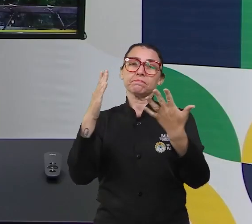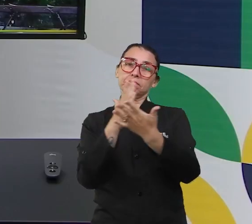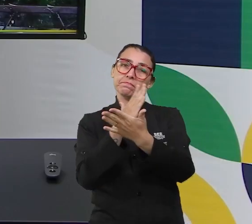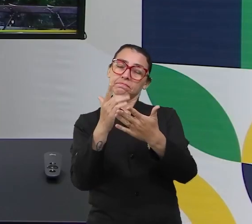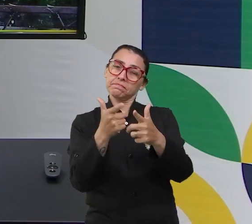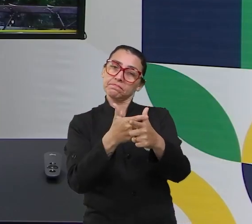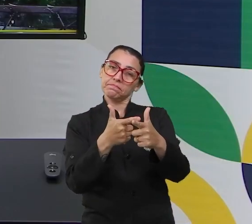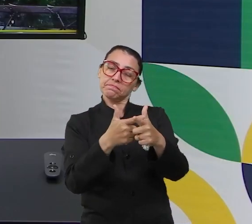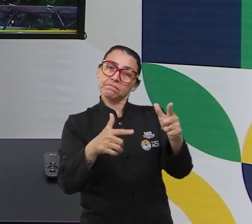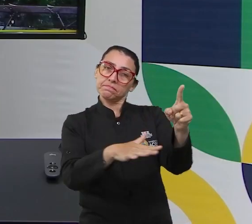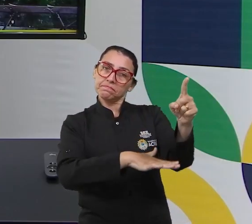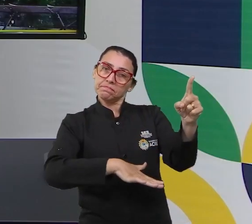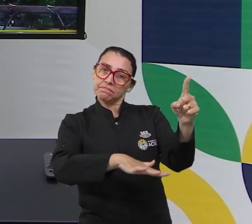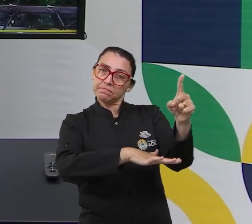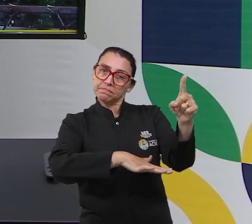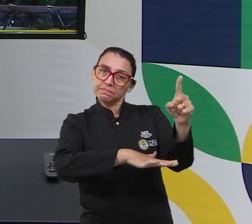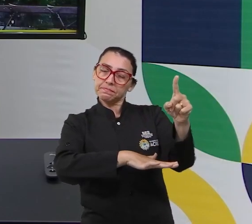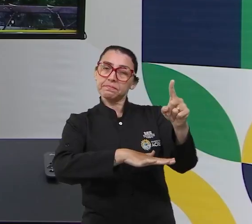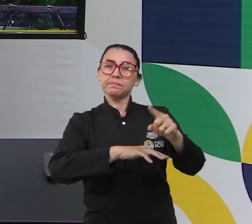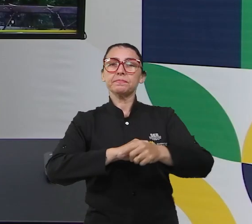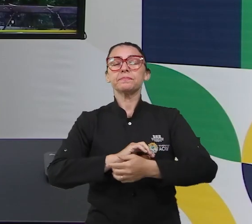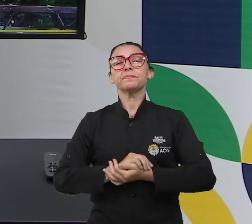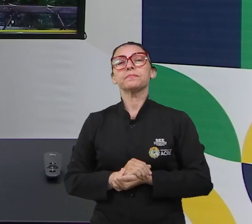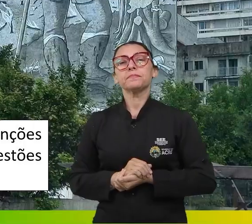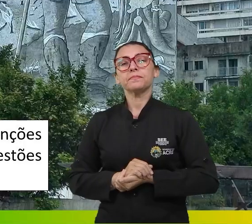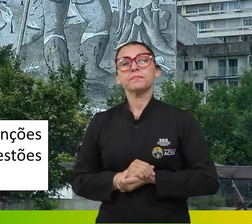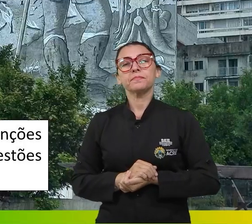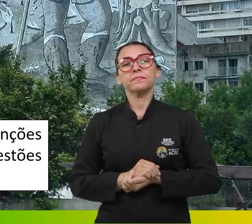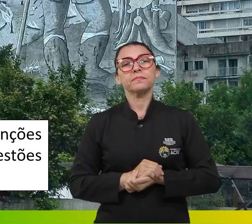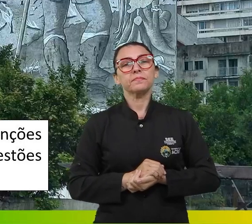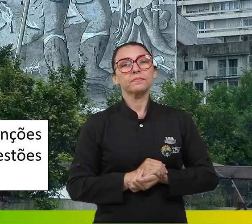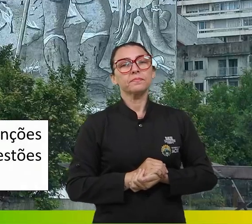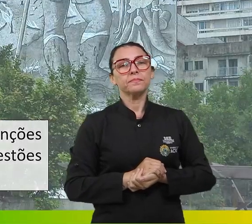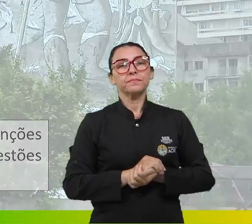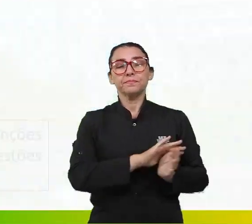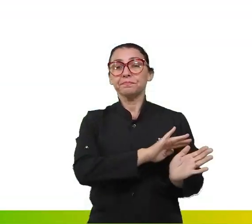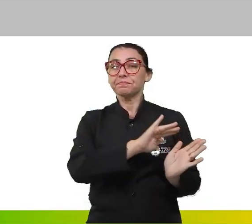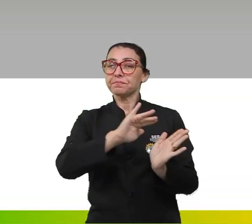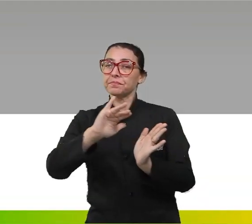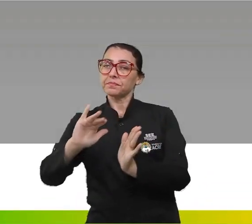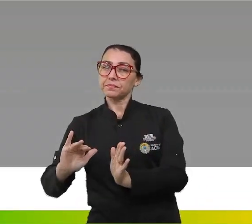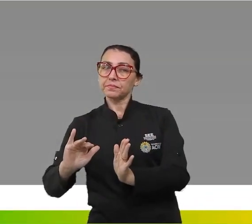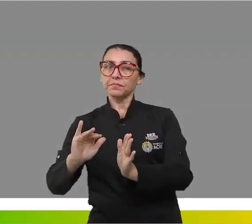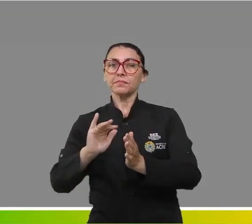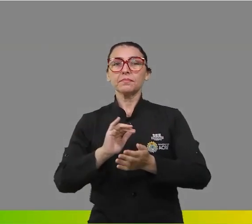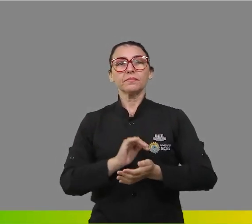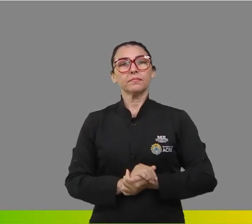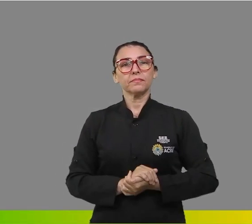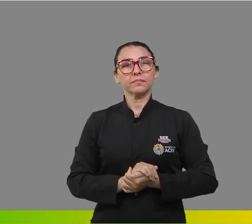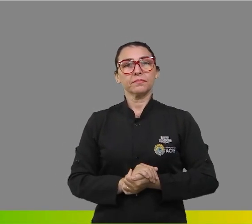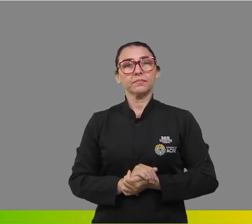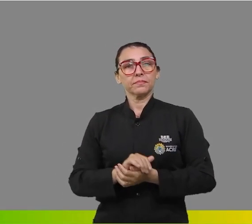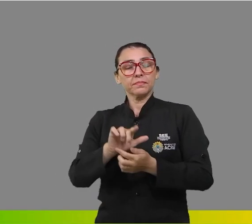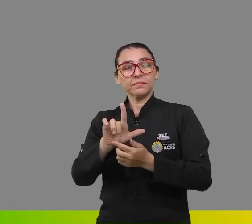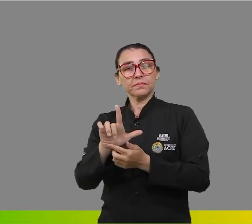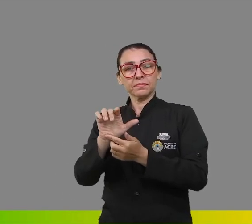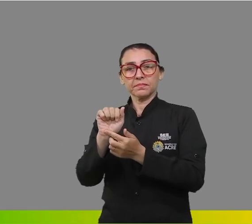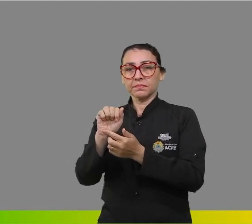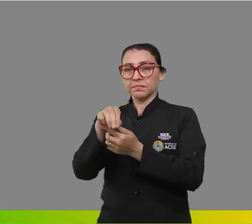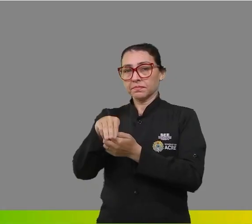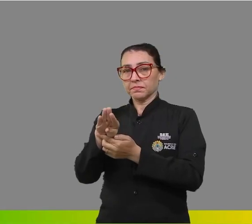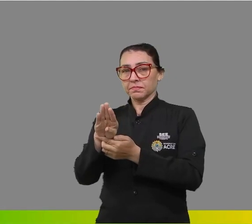questão social, sobre algum problema social, ok? Então, nós vamos ter aí